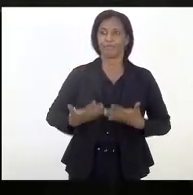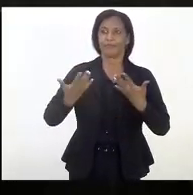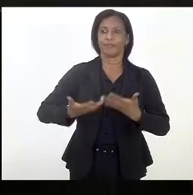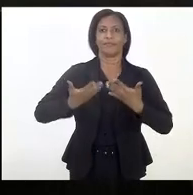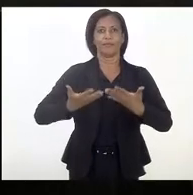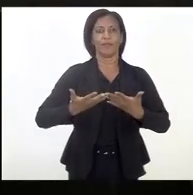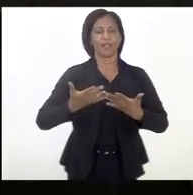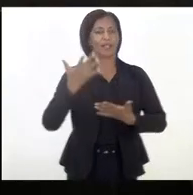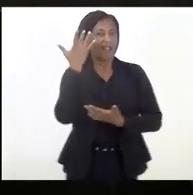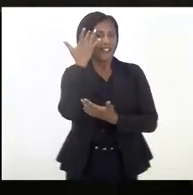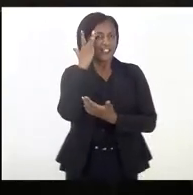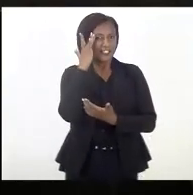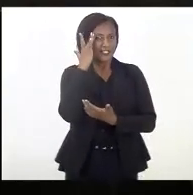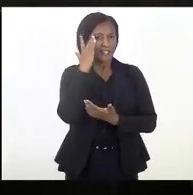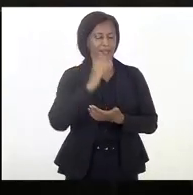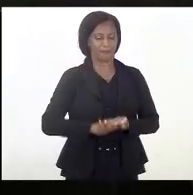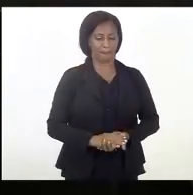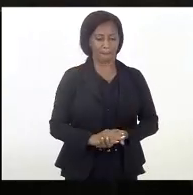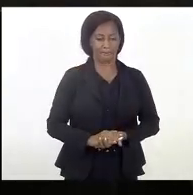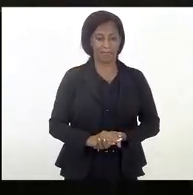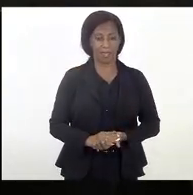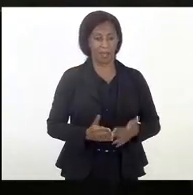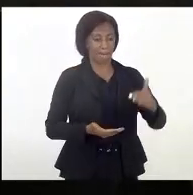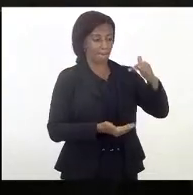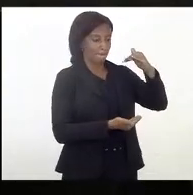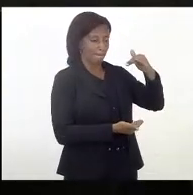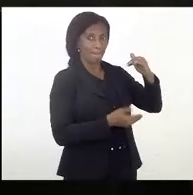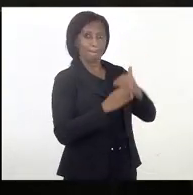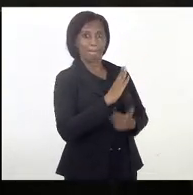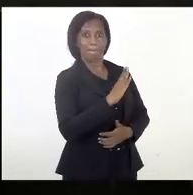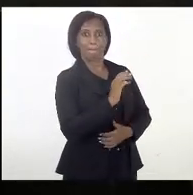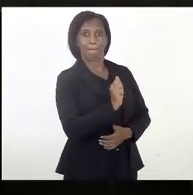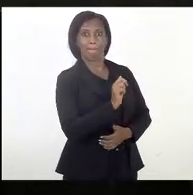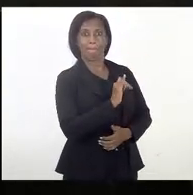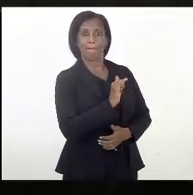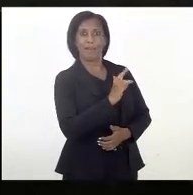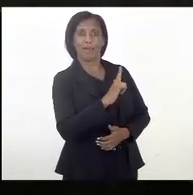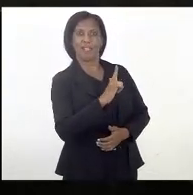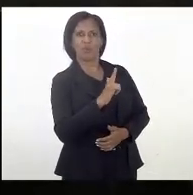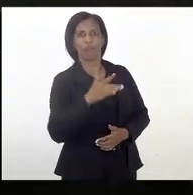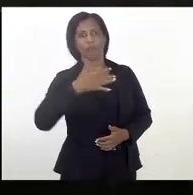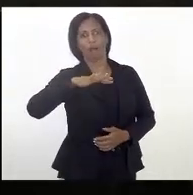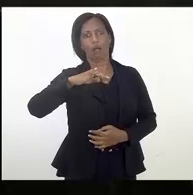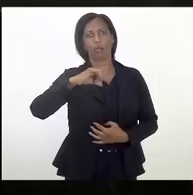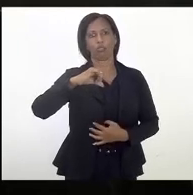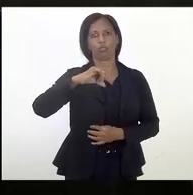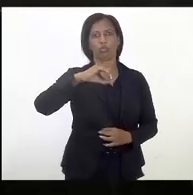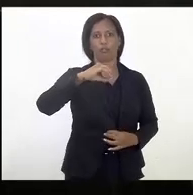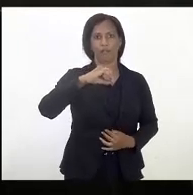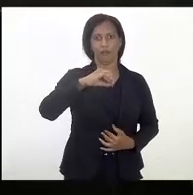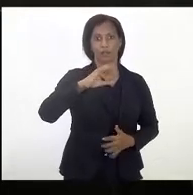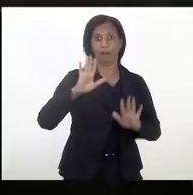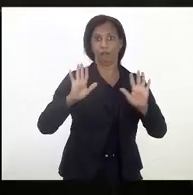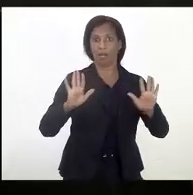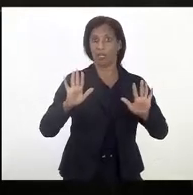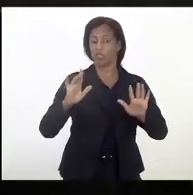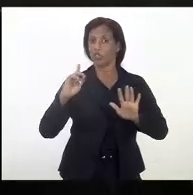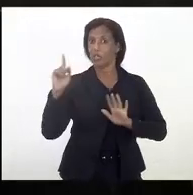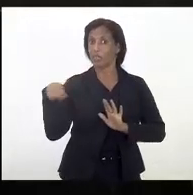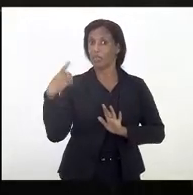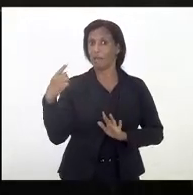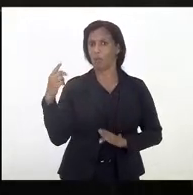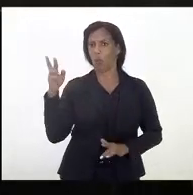achei que o barril ia ficar a 90 mas depois que a Rússia